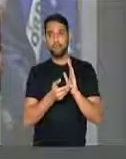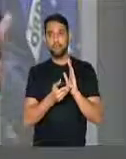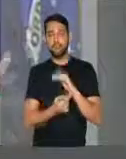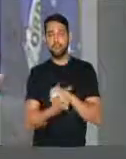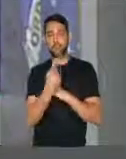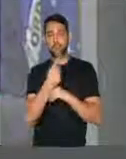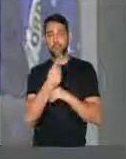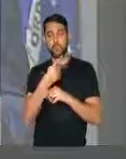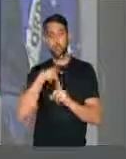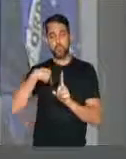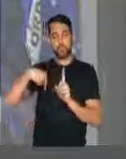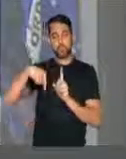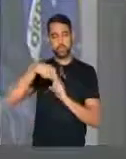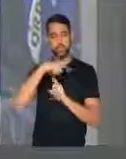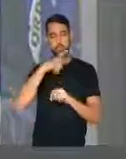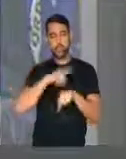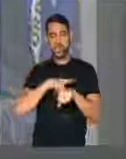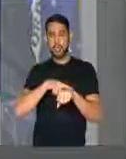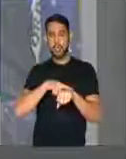num único ciclo.